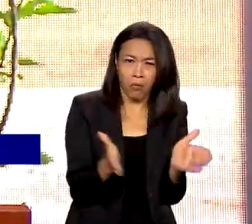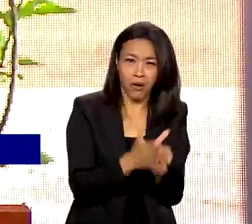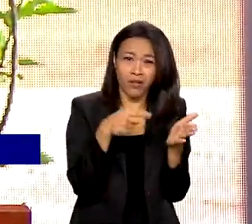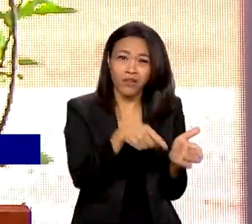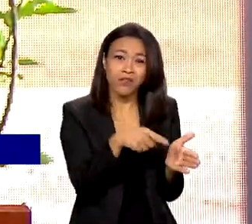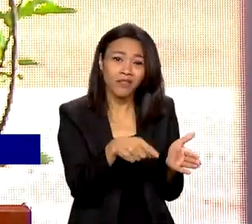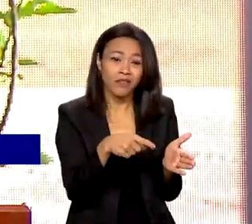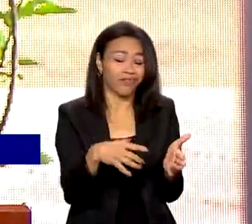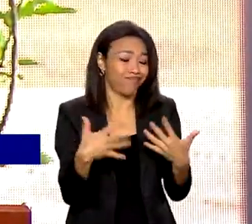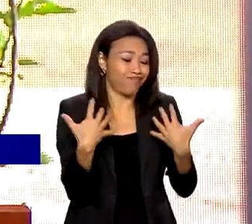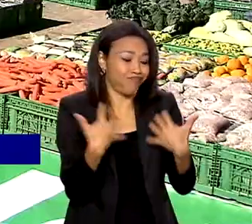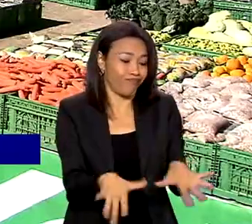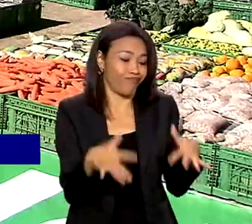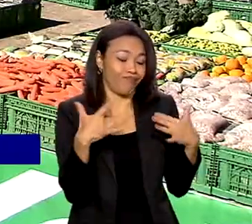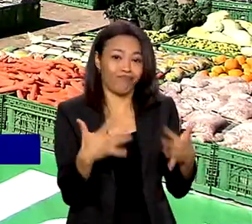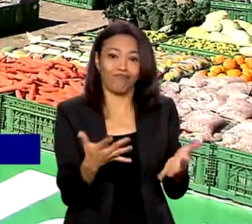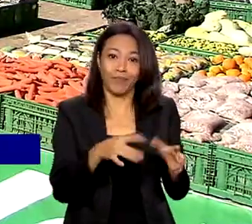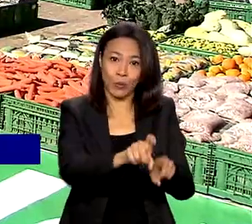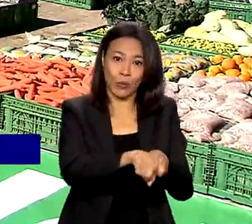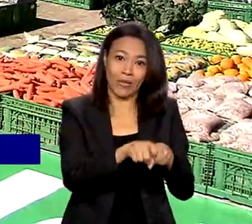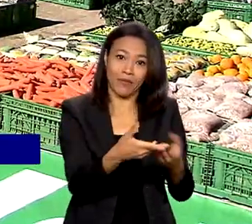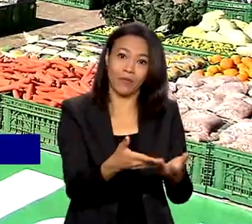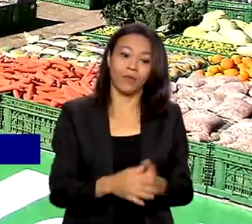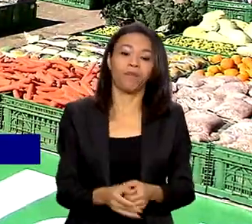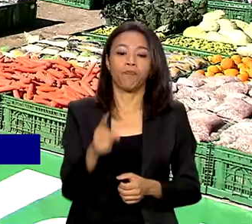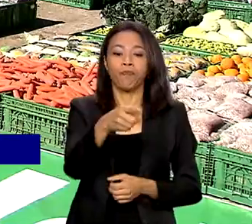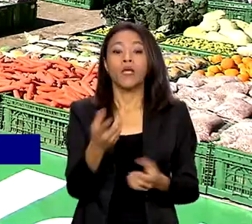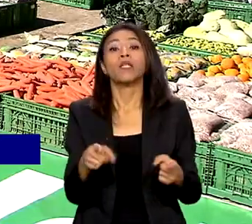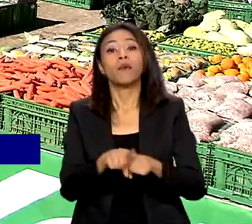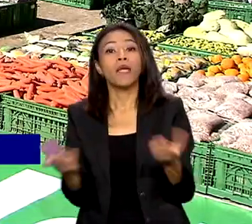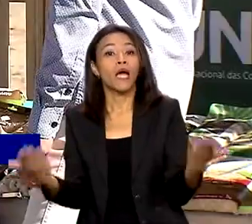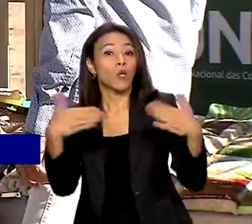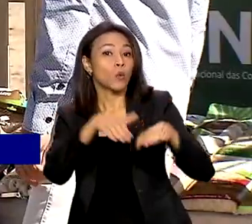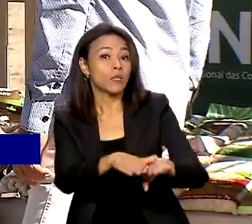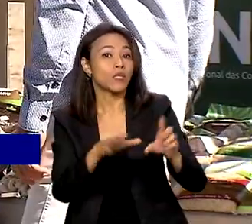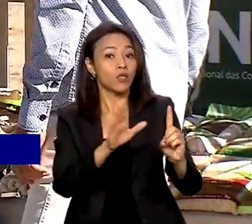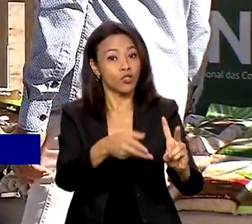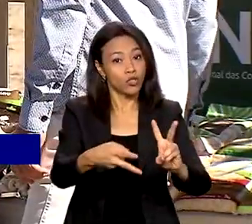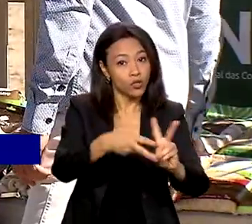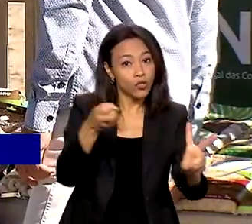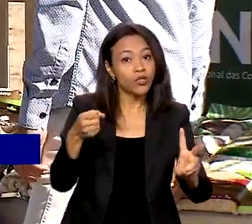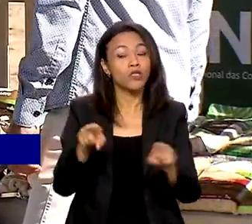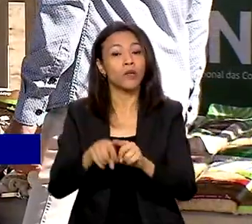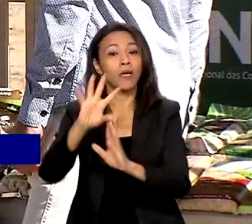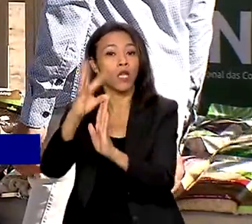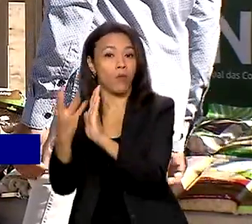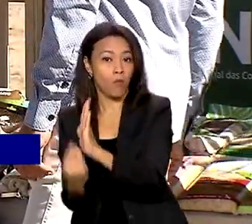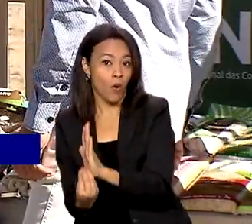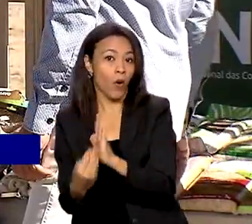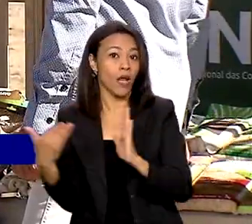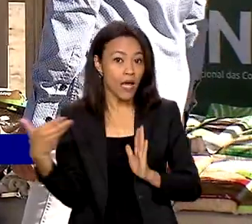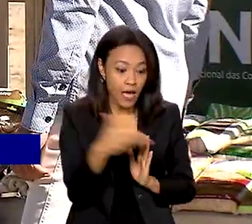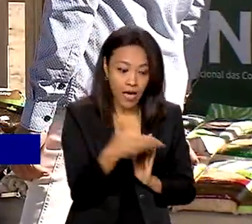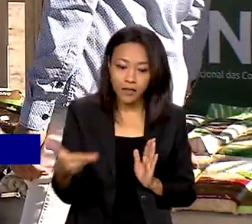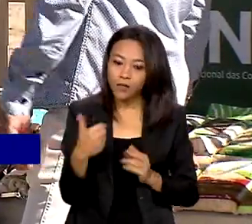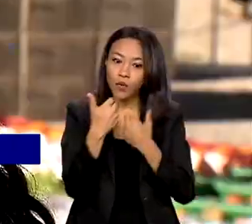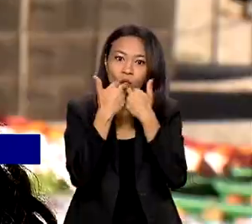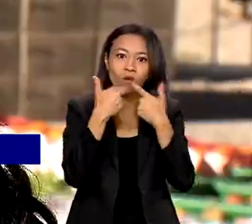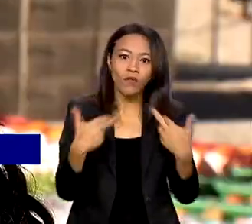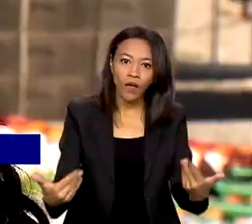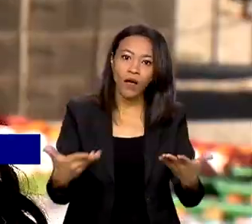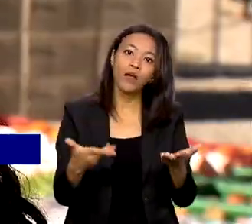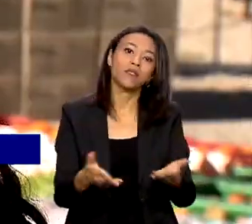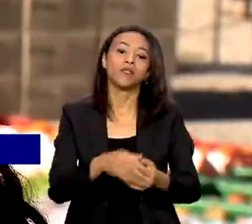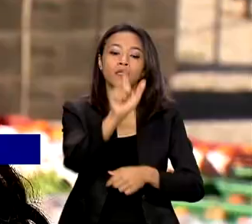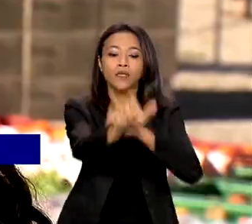prática estabelecida no campo. Inclusão de indígenas e quilombolas como público beneficiário é mais uma das novidades.